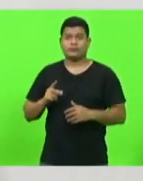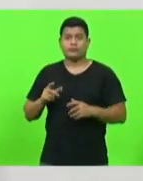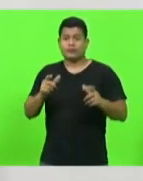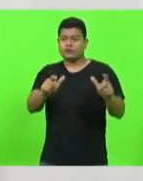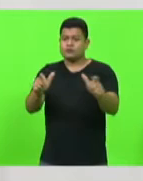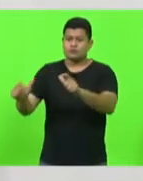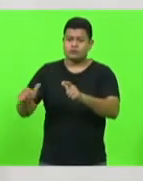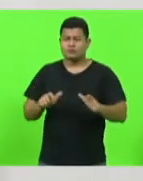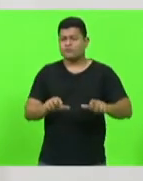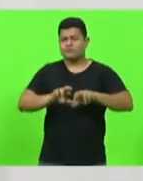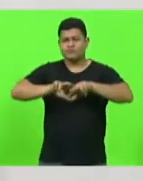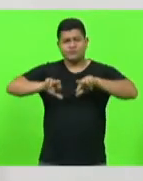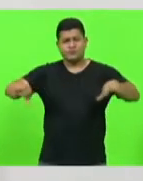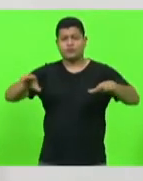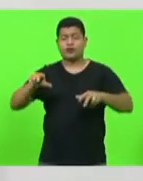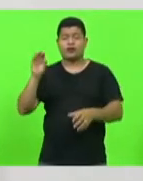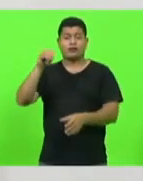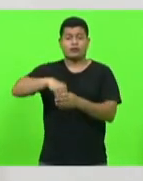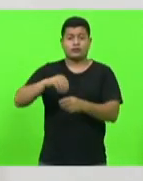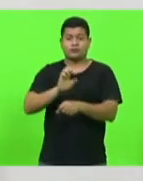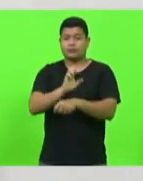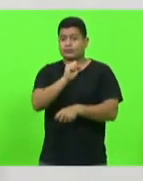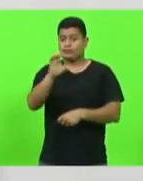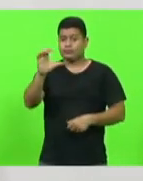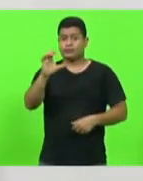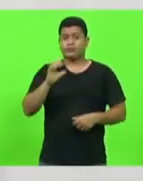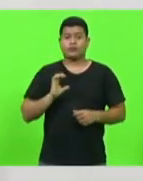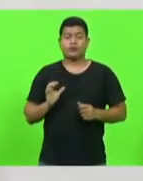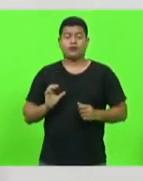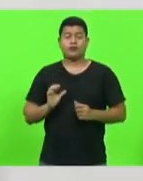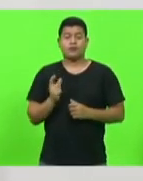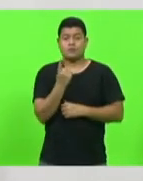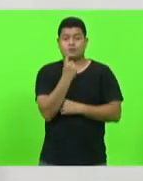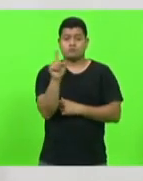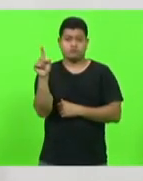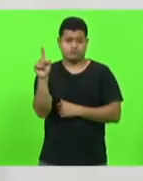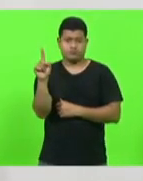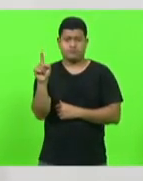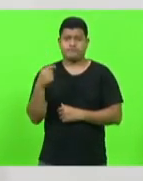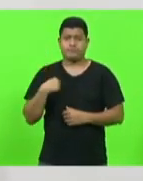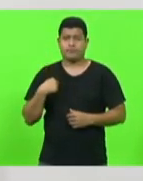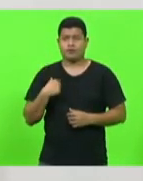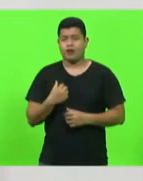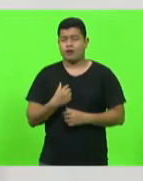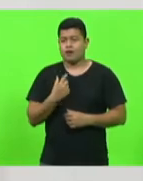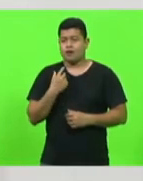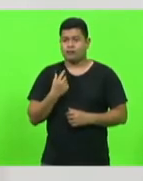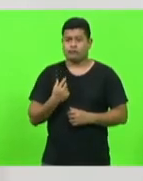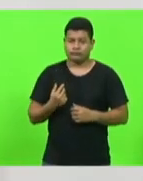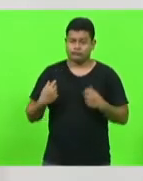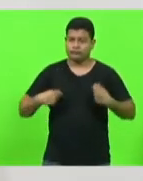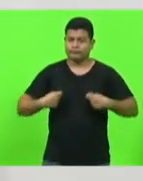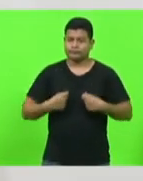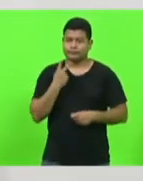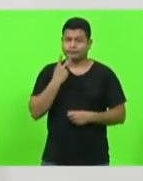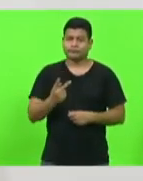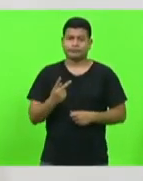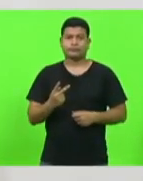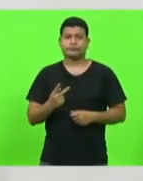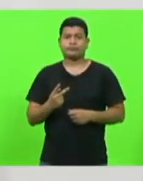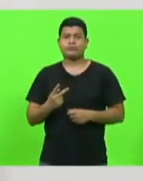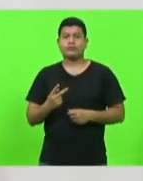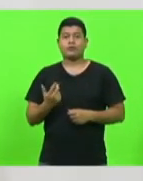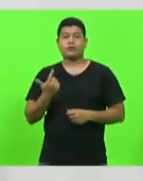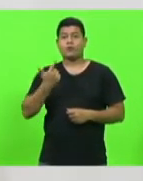municípios do nosso estado de Santa Catarina. E, por fim, não poderia deixar de mencionar um outro aspecto